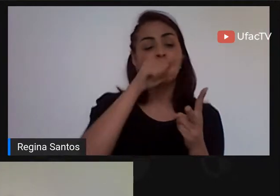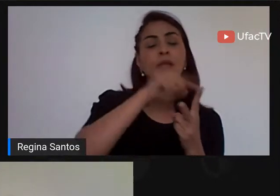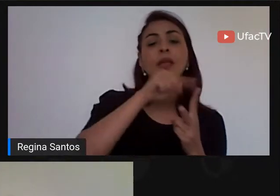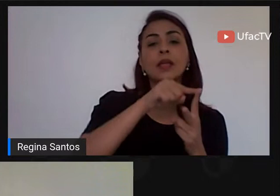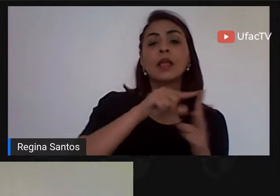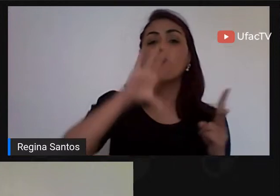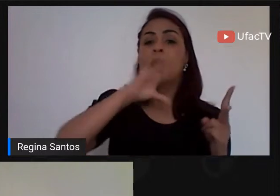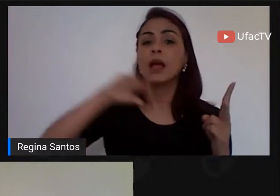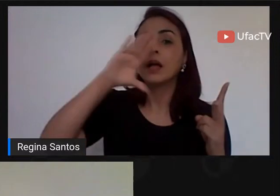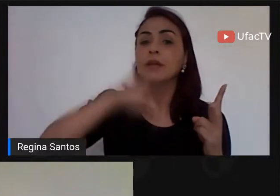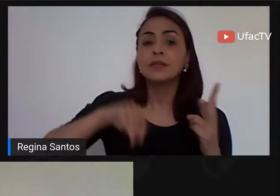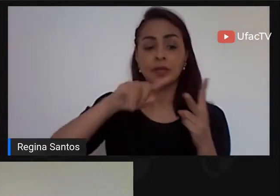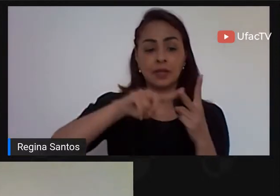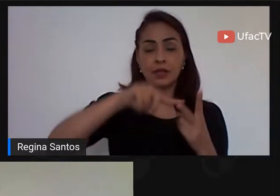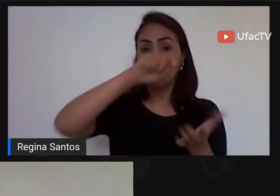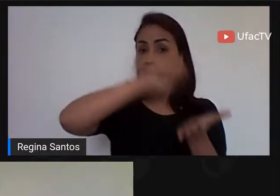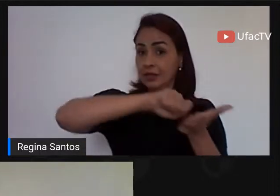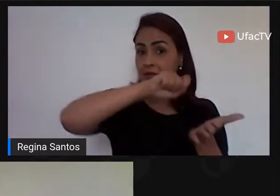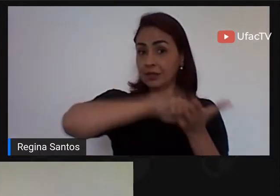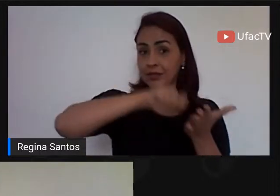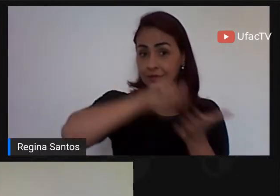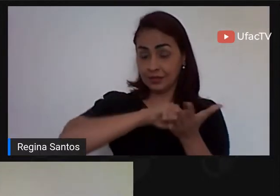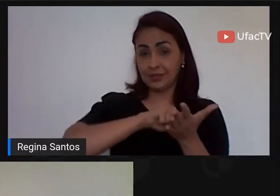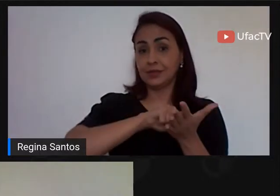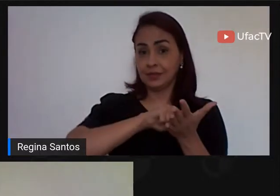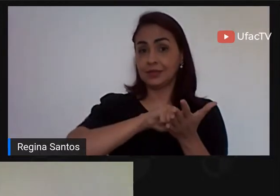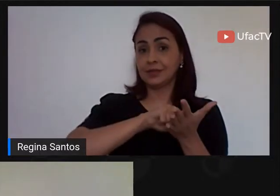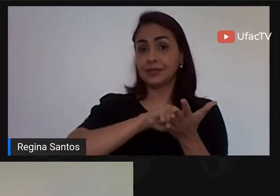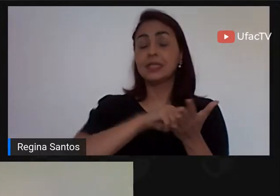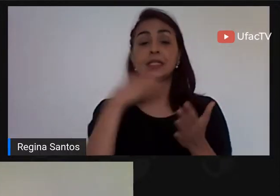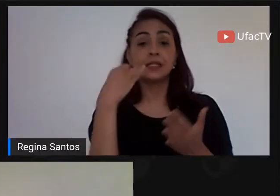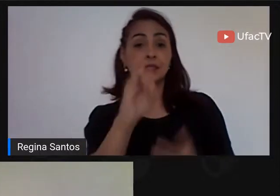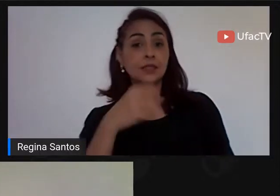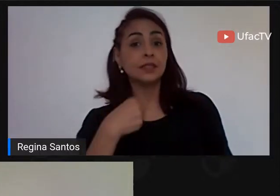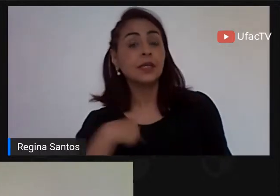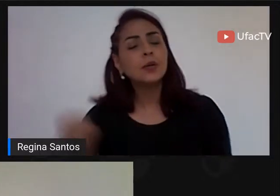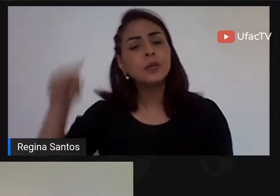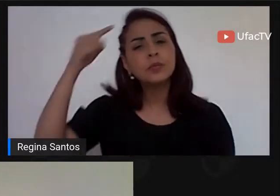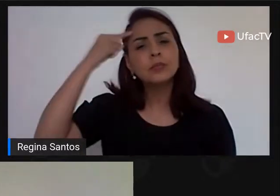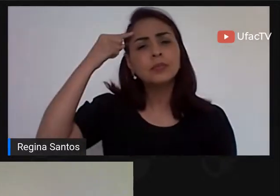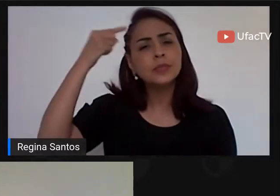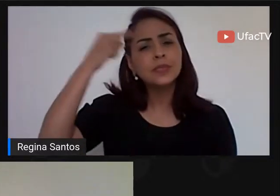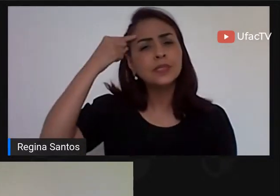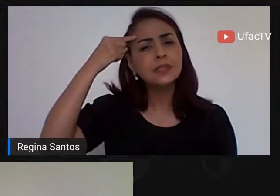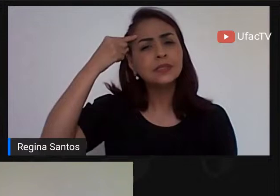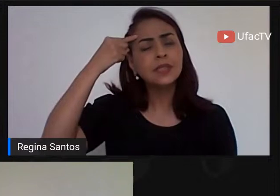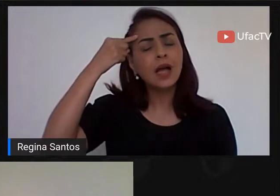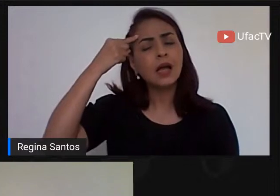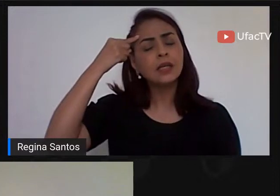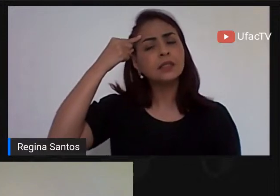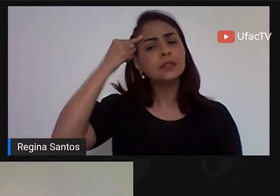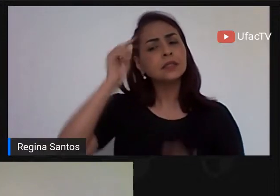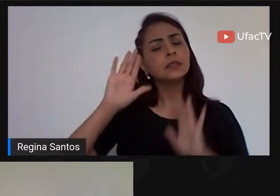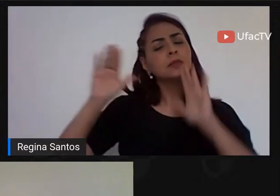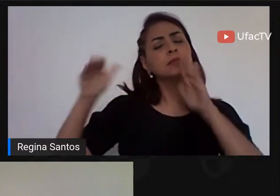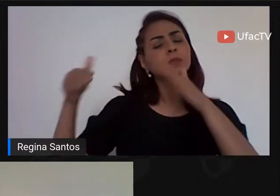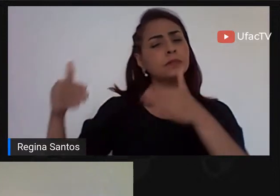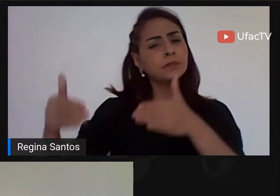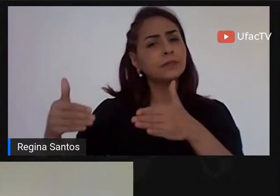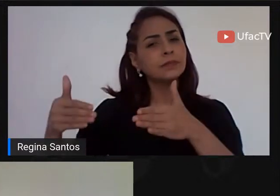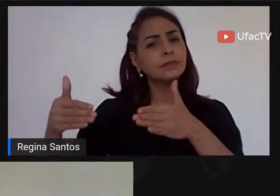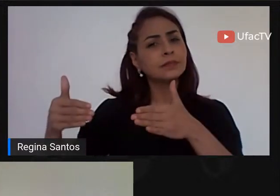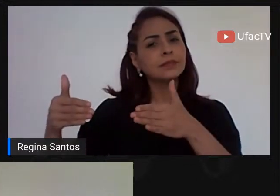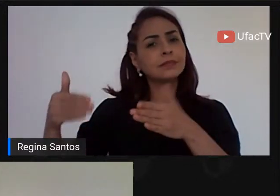consigo um peso, porque se eu pensar do ponto de vista da grande divisa, quem